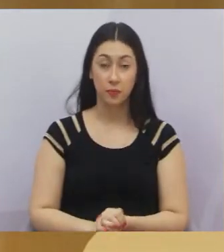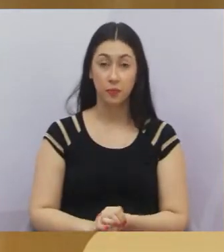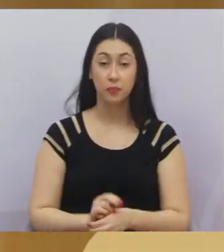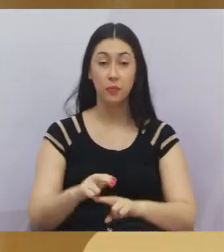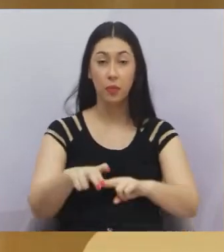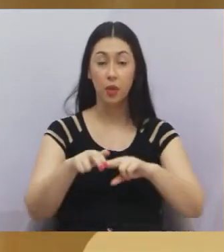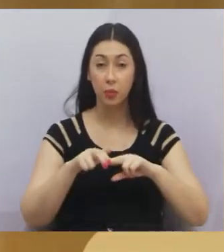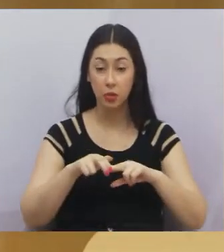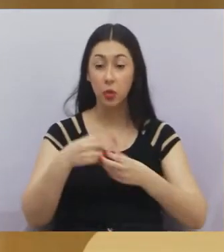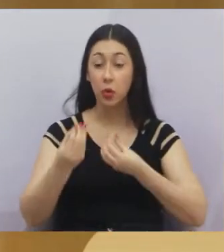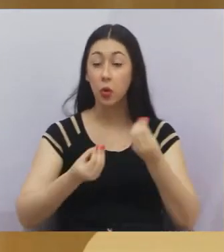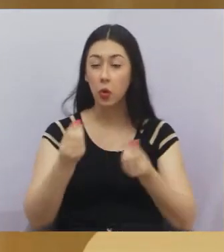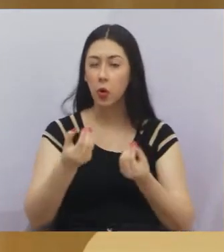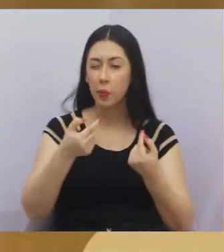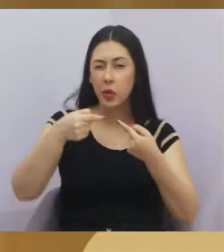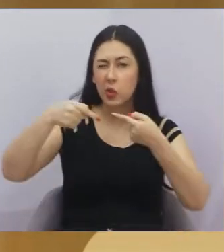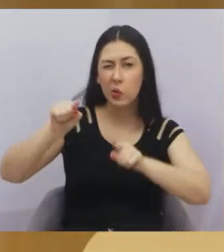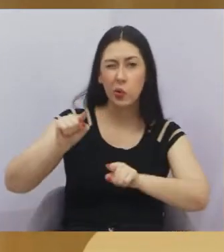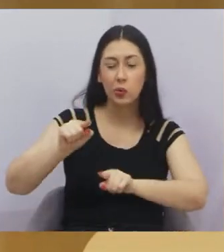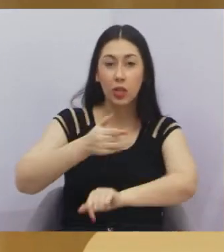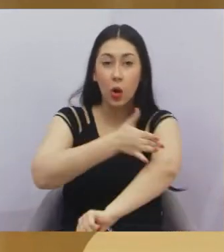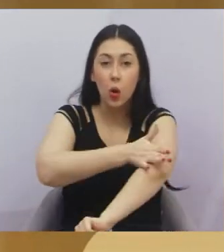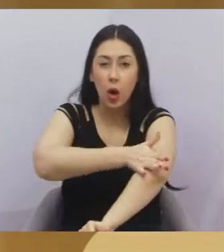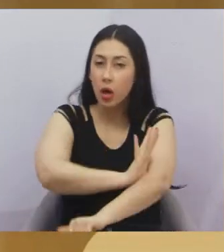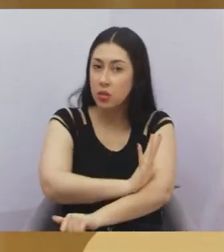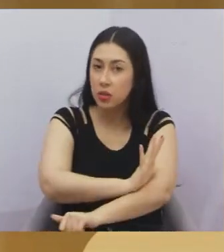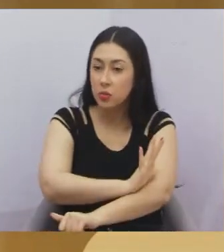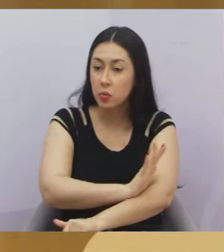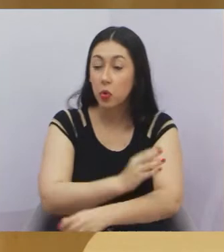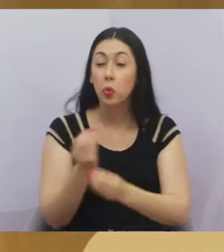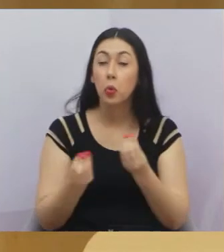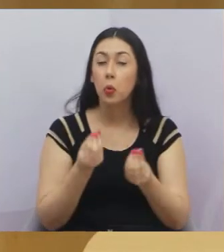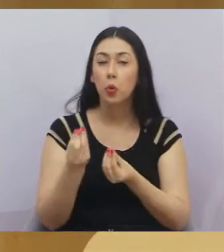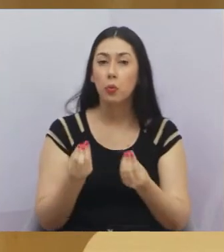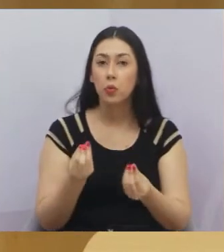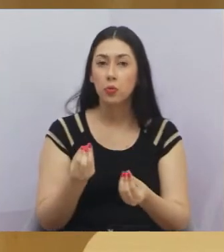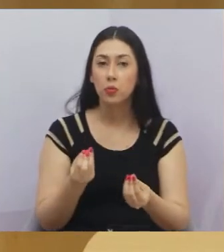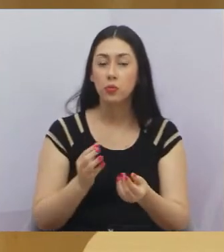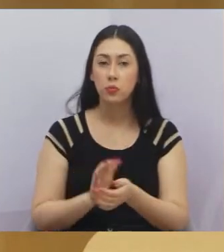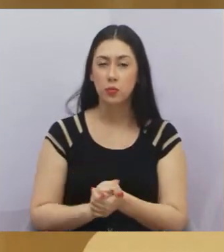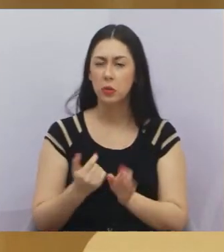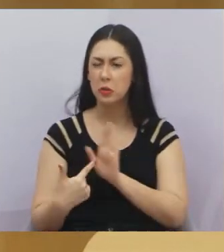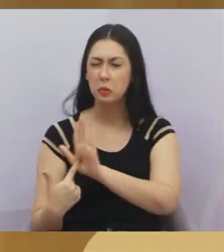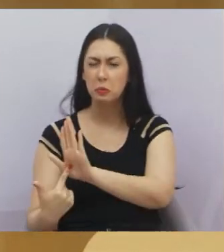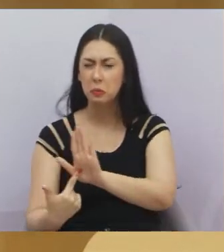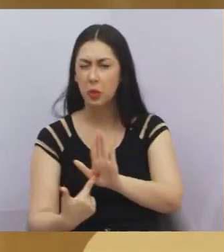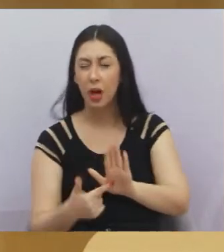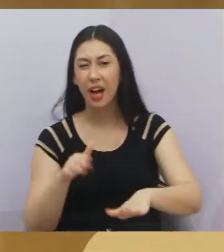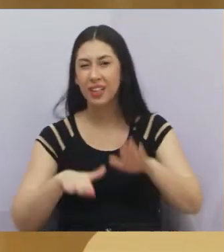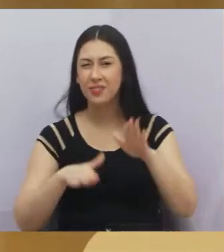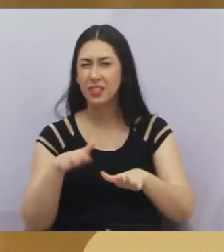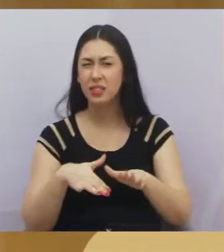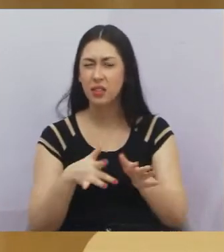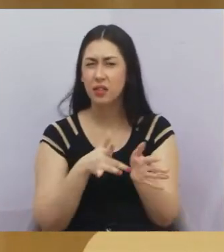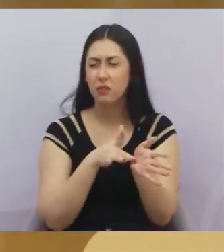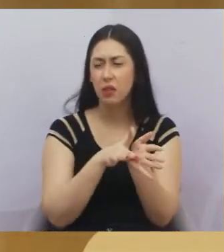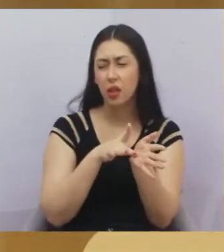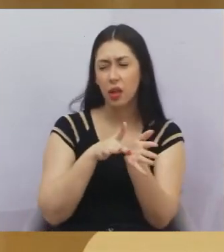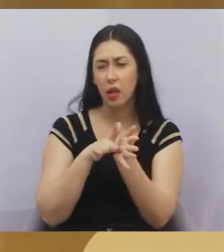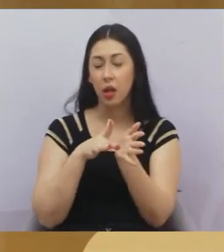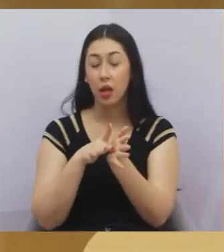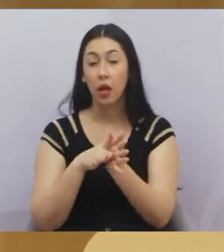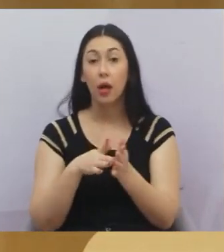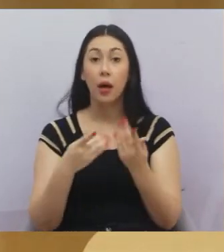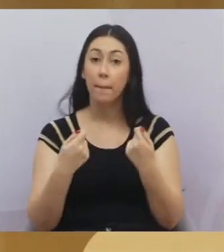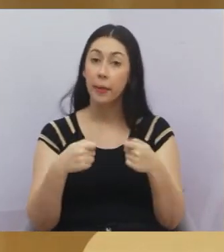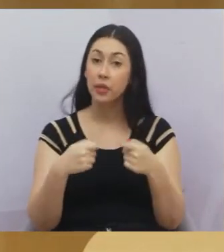Portanto, para enfrentar o racismo e a intolerância étnico-racial, que se manifesta de maneira sutil no país, é indispensável